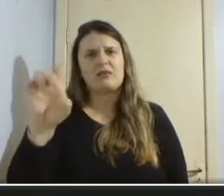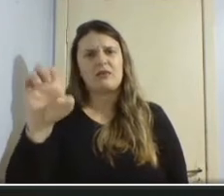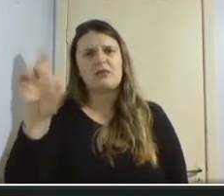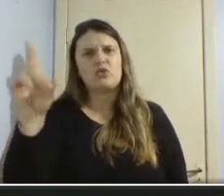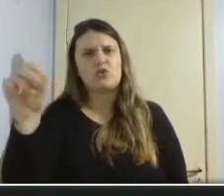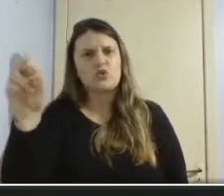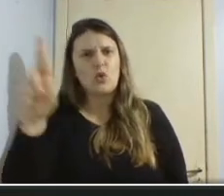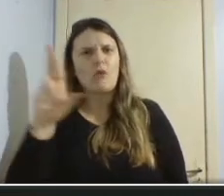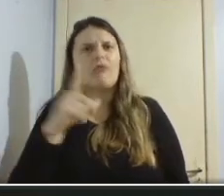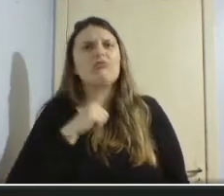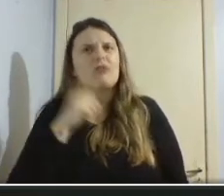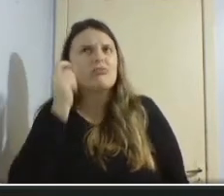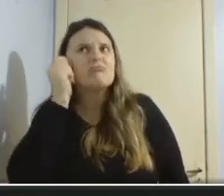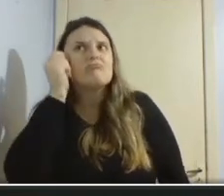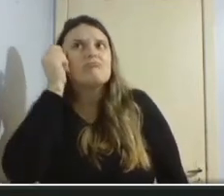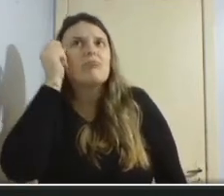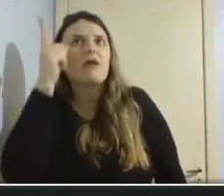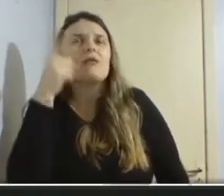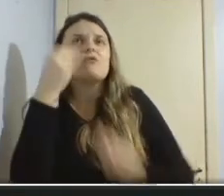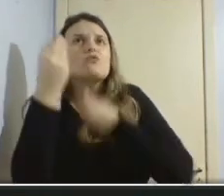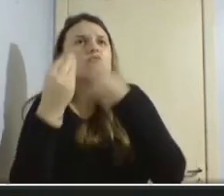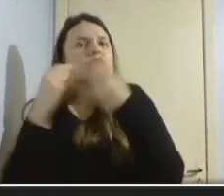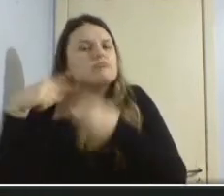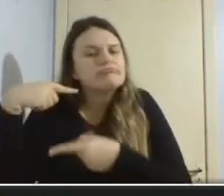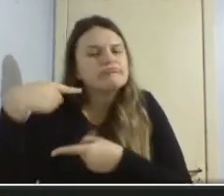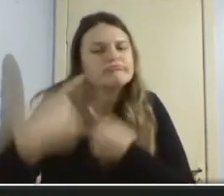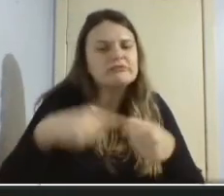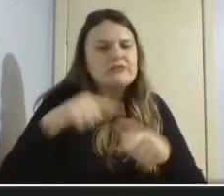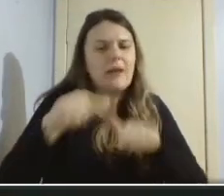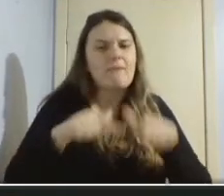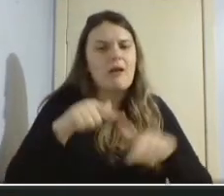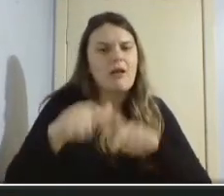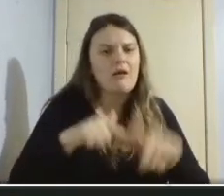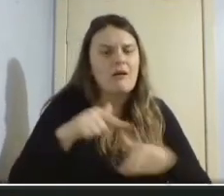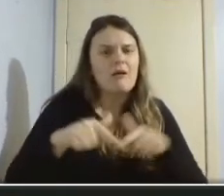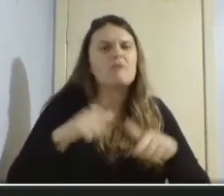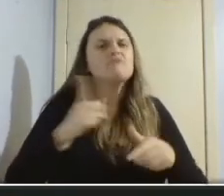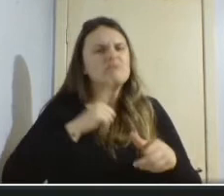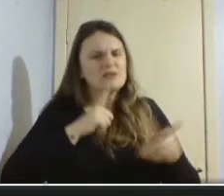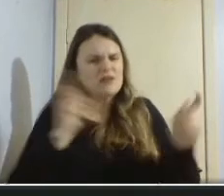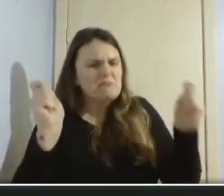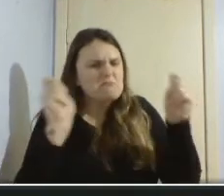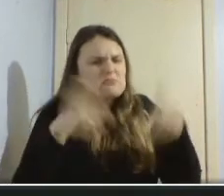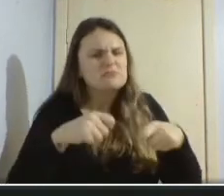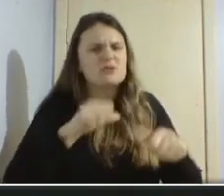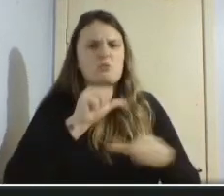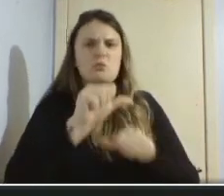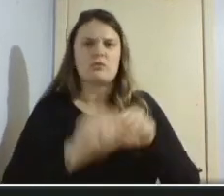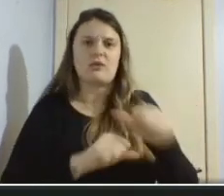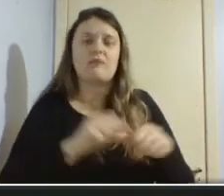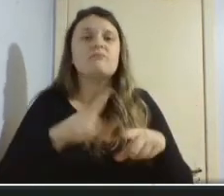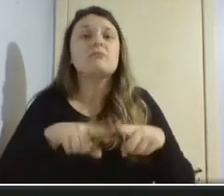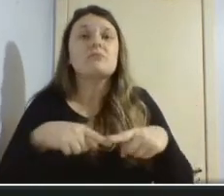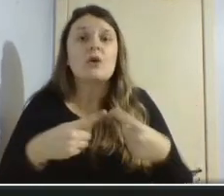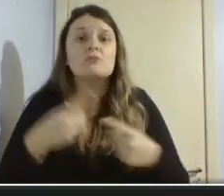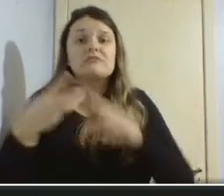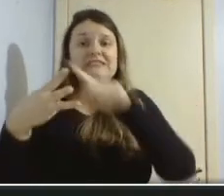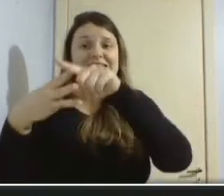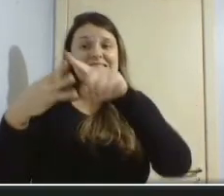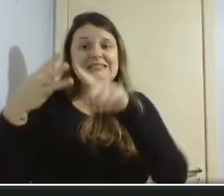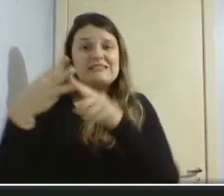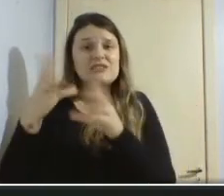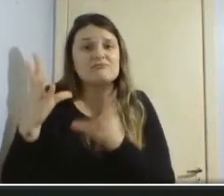negócios definitivamente, com uma capacidade transformadora. Então, o conjunto desses 3 pilares,